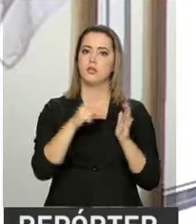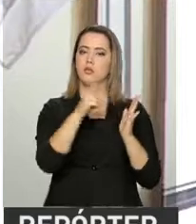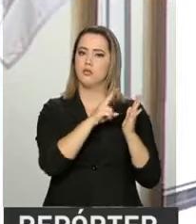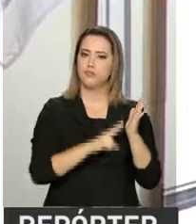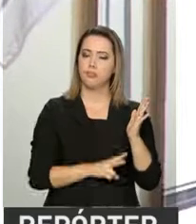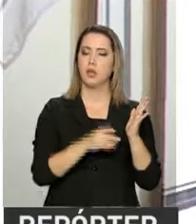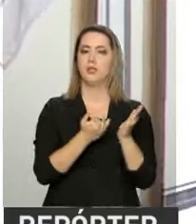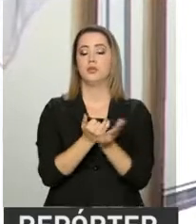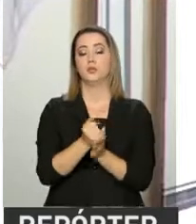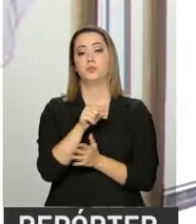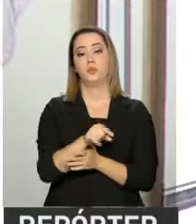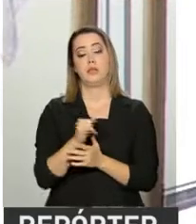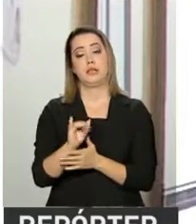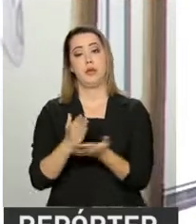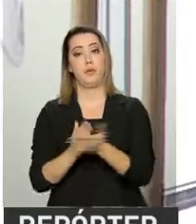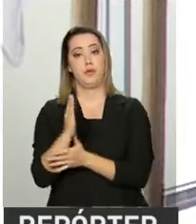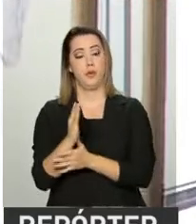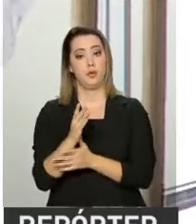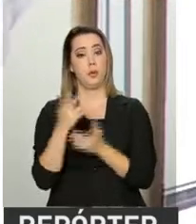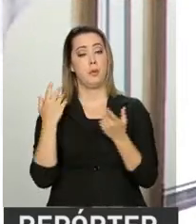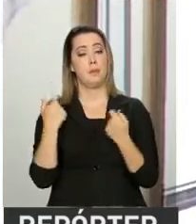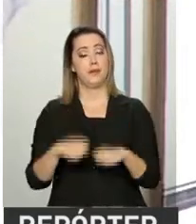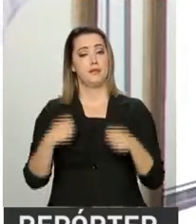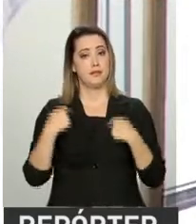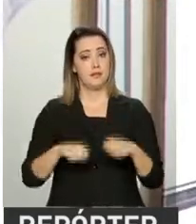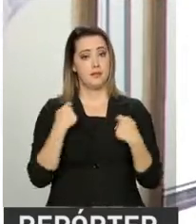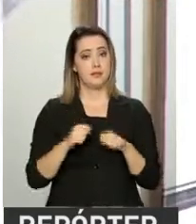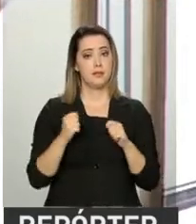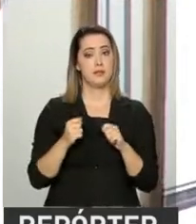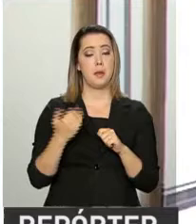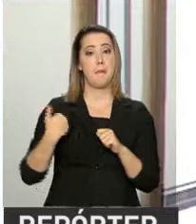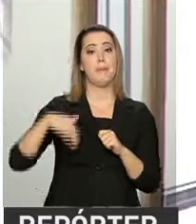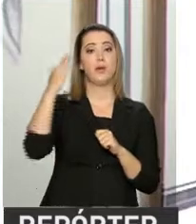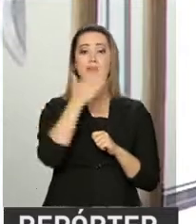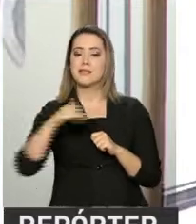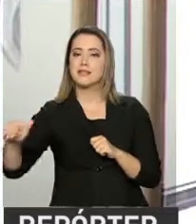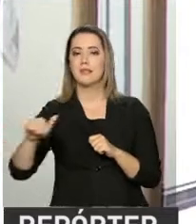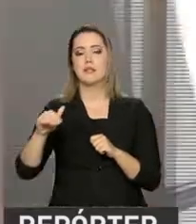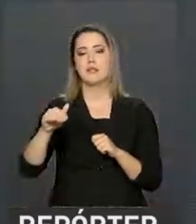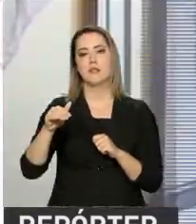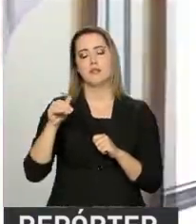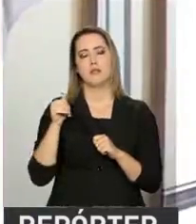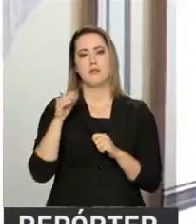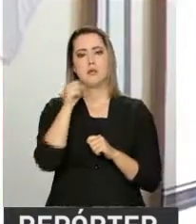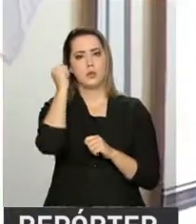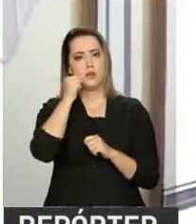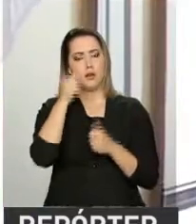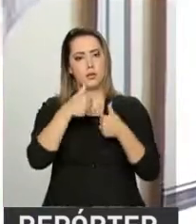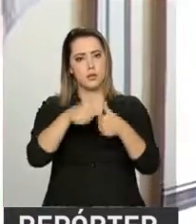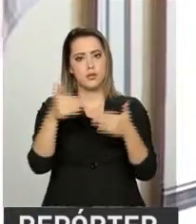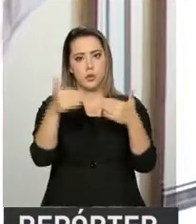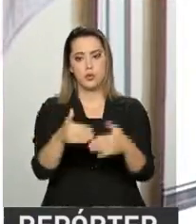Para ser aprovado o projeto de lei, é necessária a maioria simples dos senadores presentes na hora